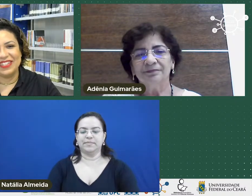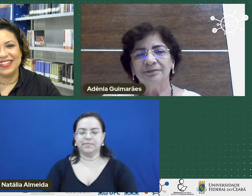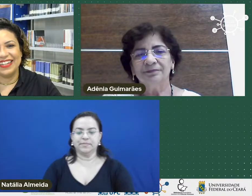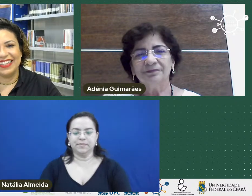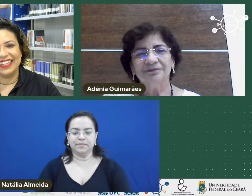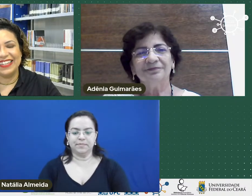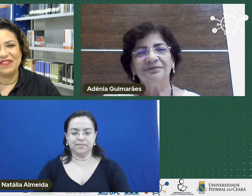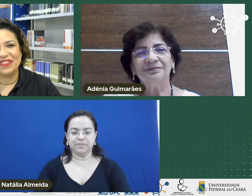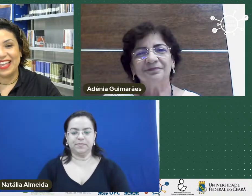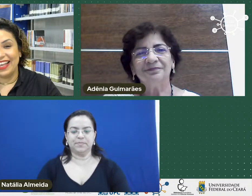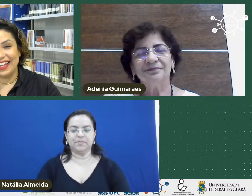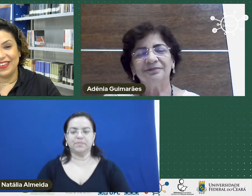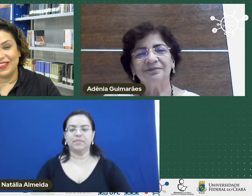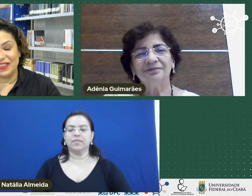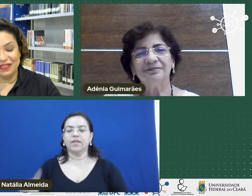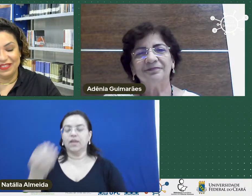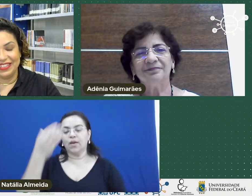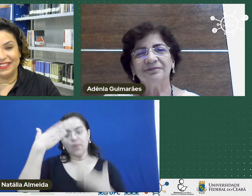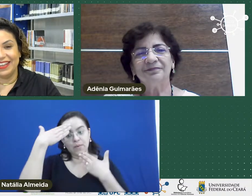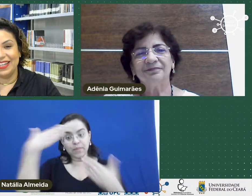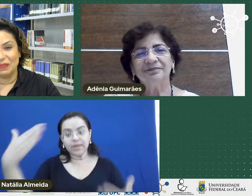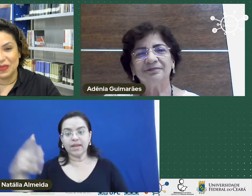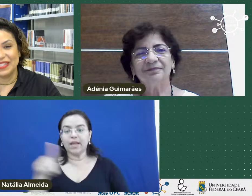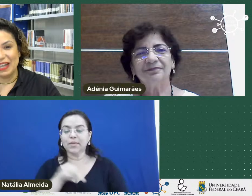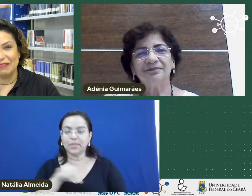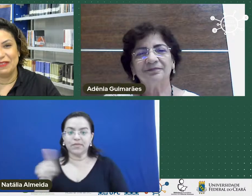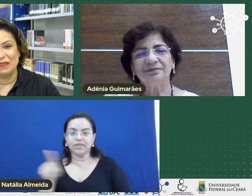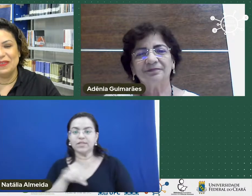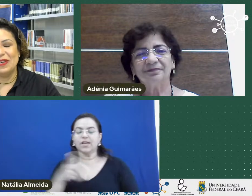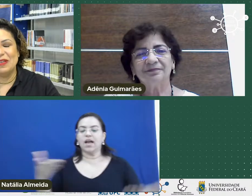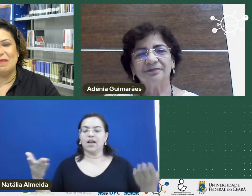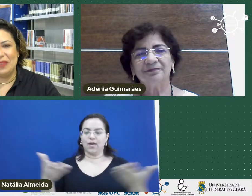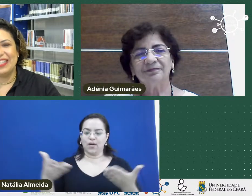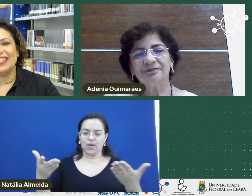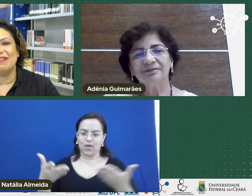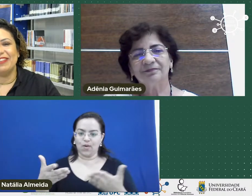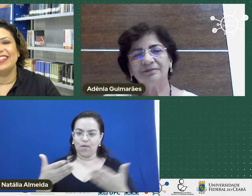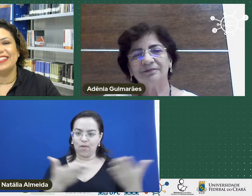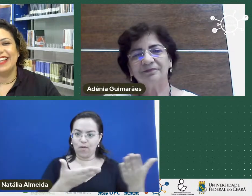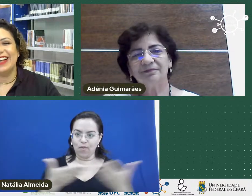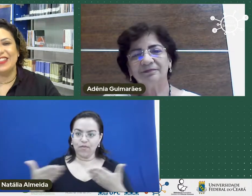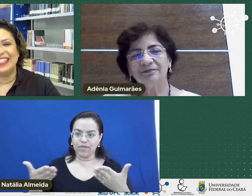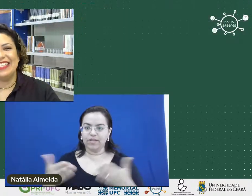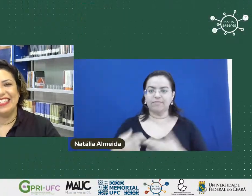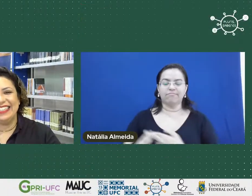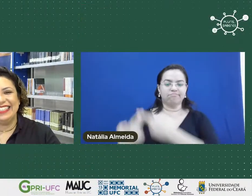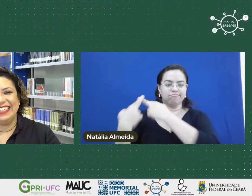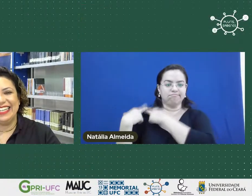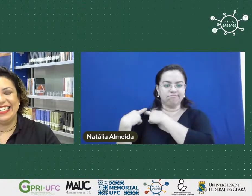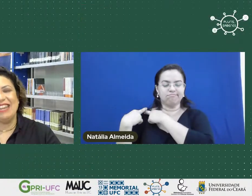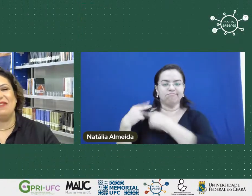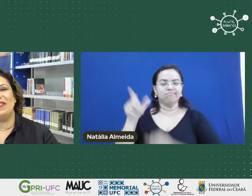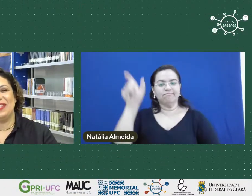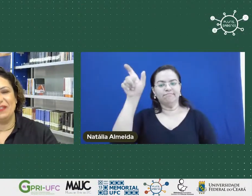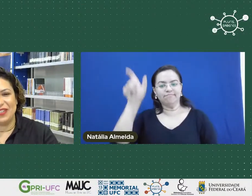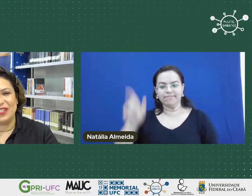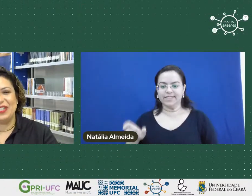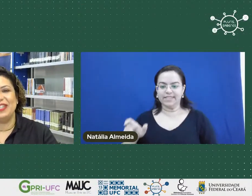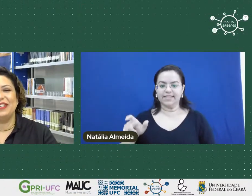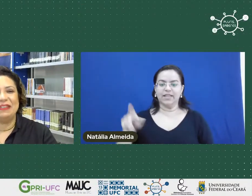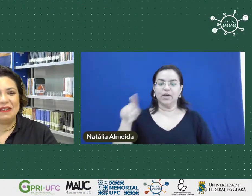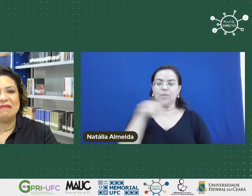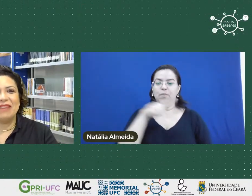Obrigada, professora Dênia. Agora eu convido a responsável por esse evento que está acontecendo, né, que é a